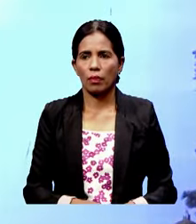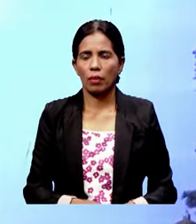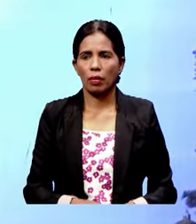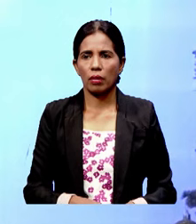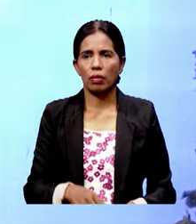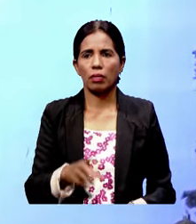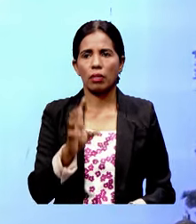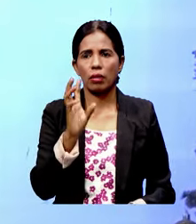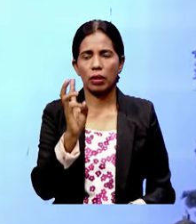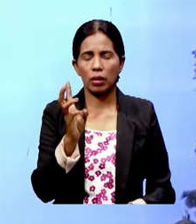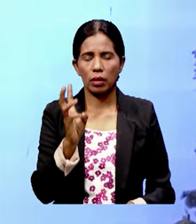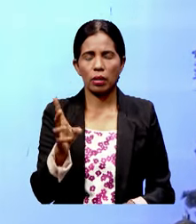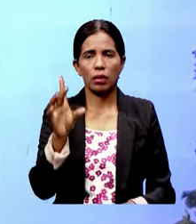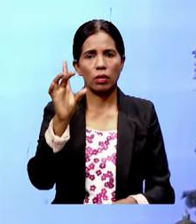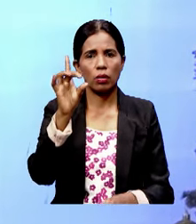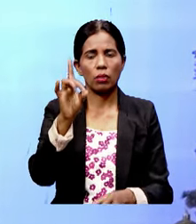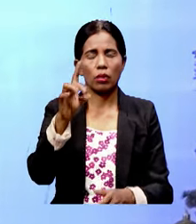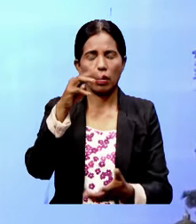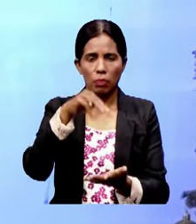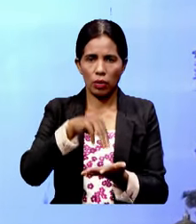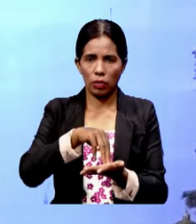68 milhões.